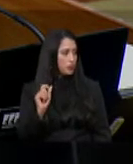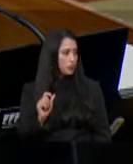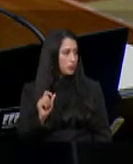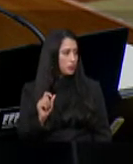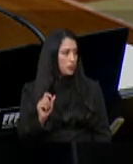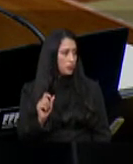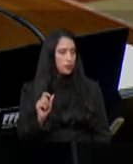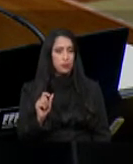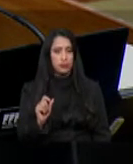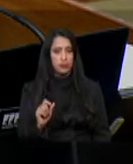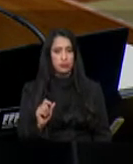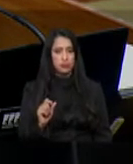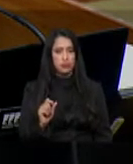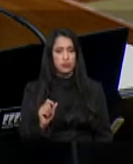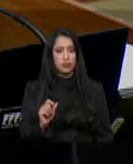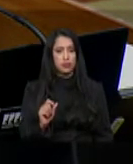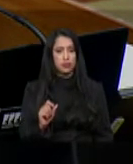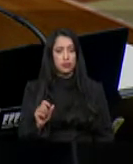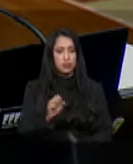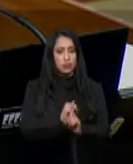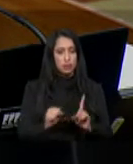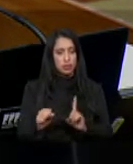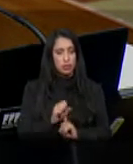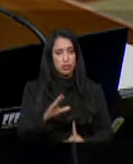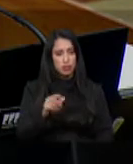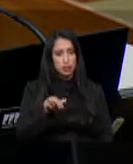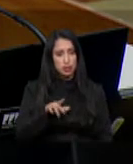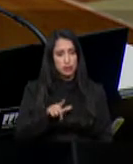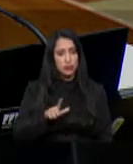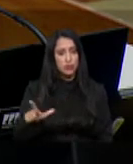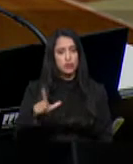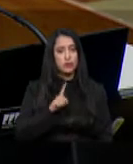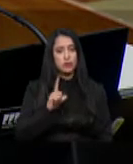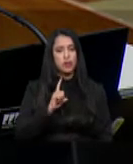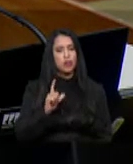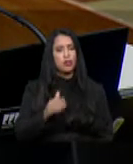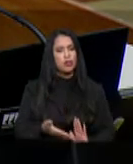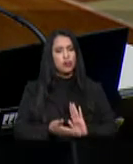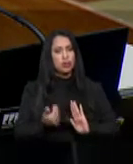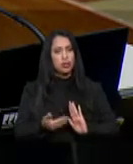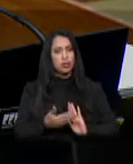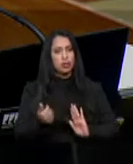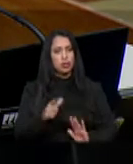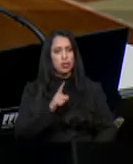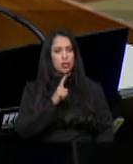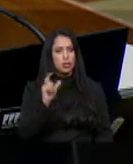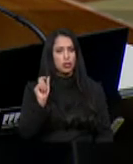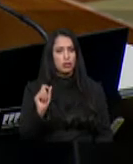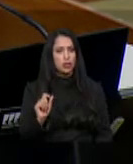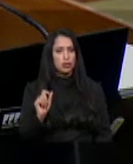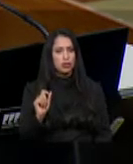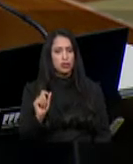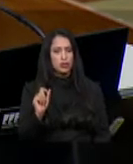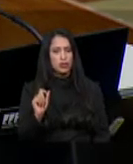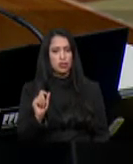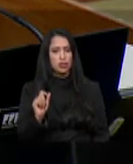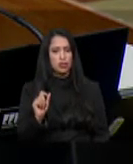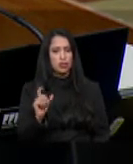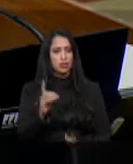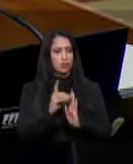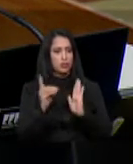popular da sociedade civil aqui, que foi retirado pelo